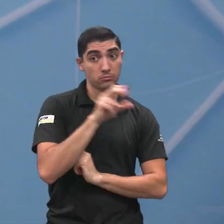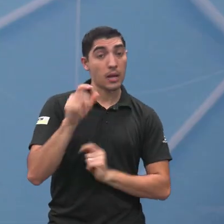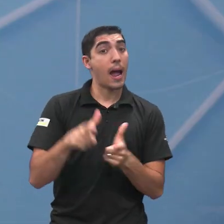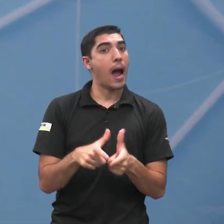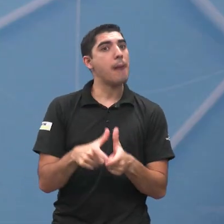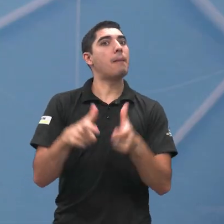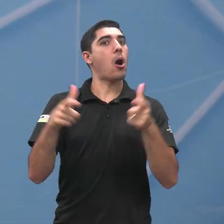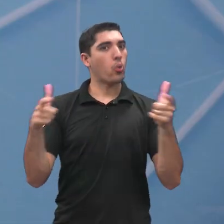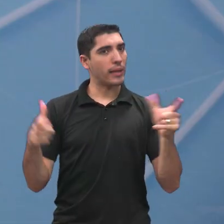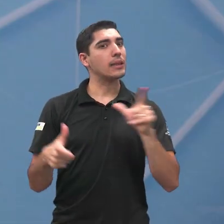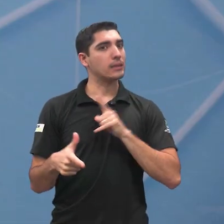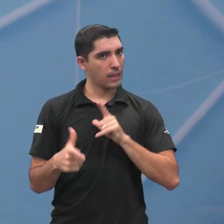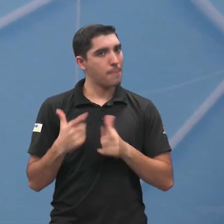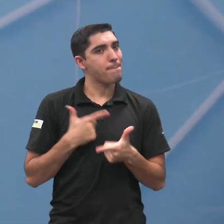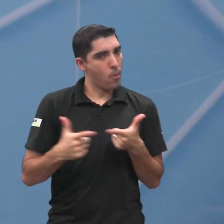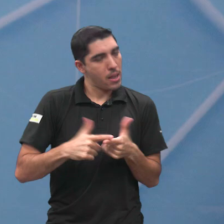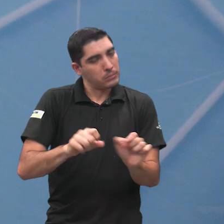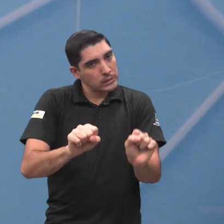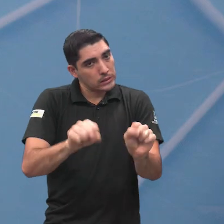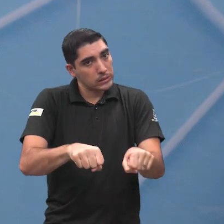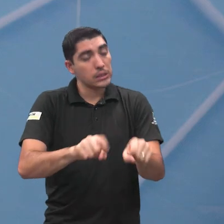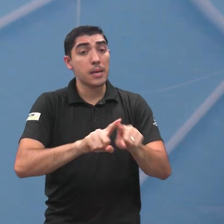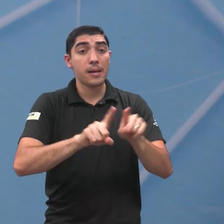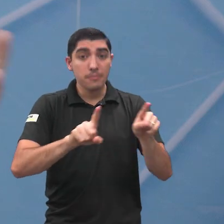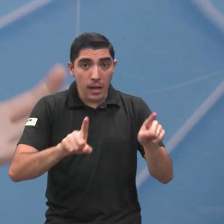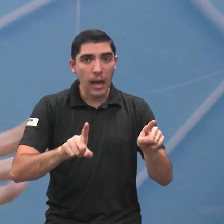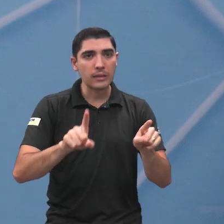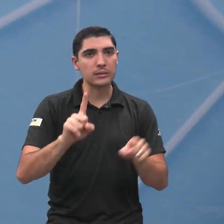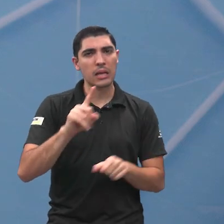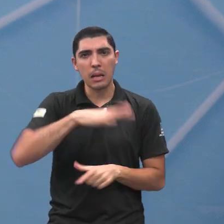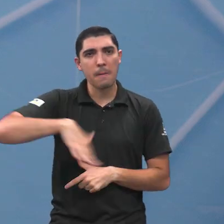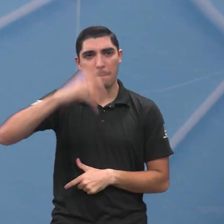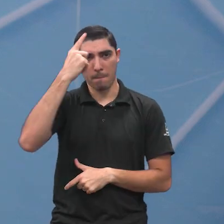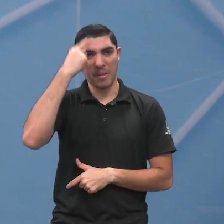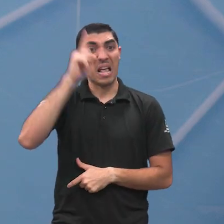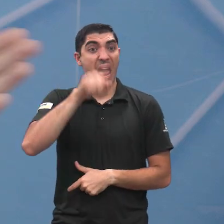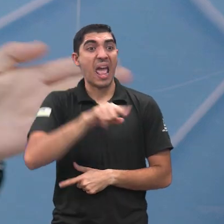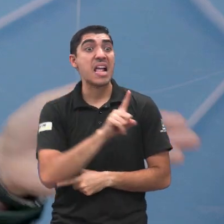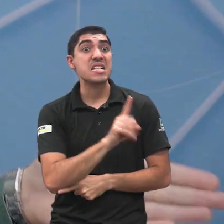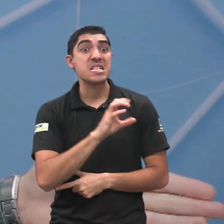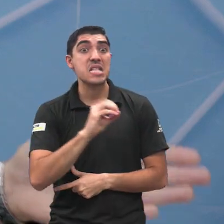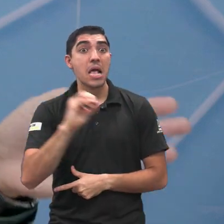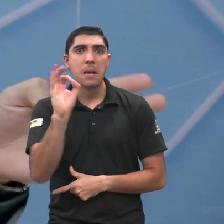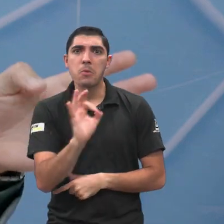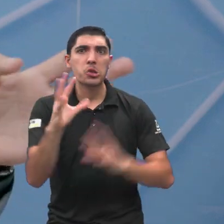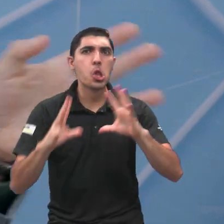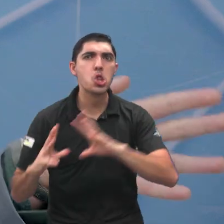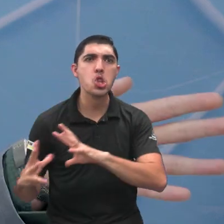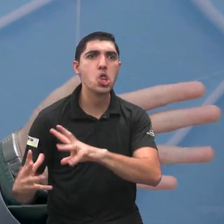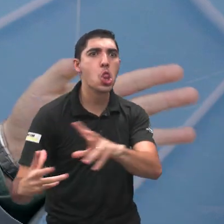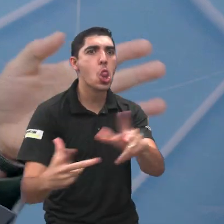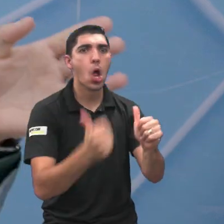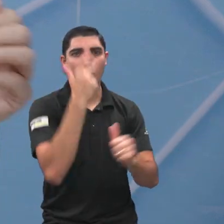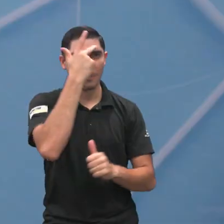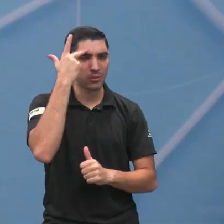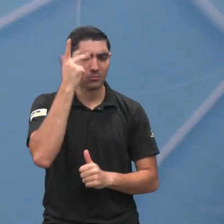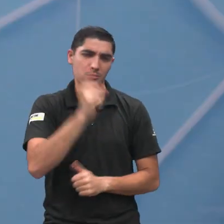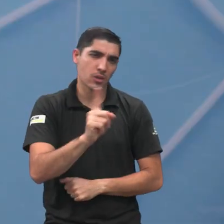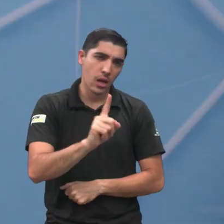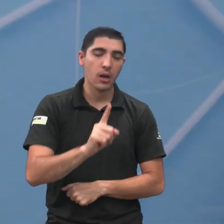afetar. Mas eu só não gostaria que tivéssemos essa percepção que vai ser fatalmente esse o caminho,